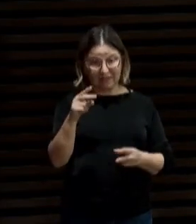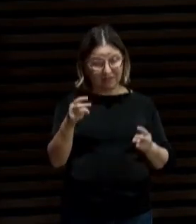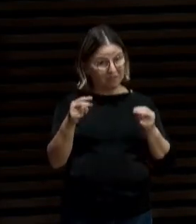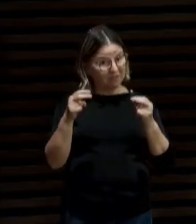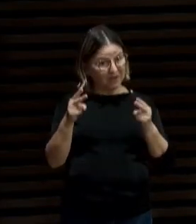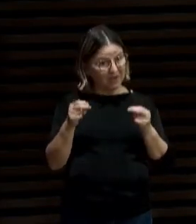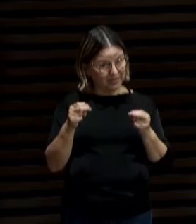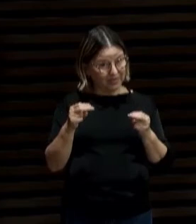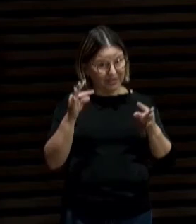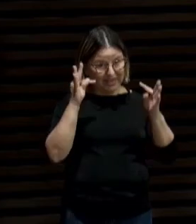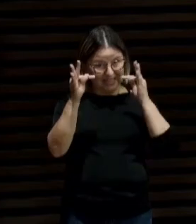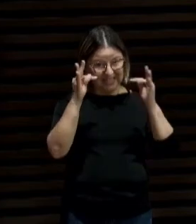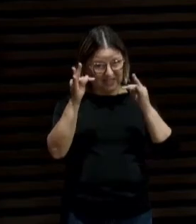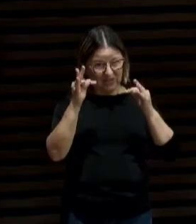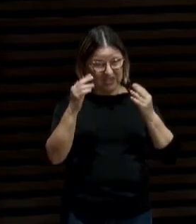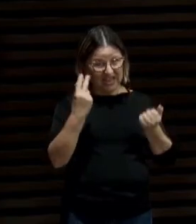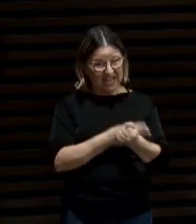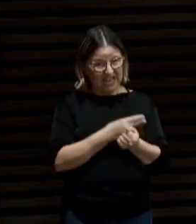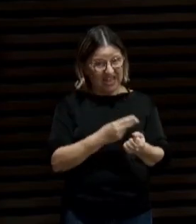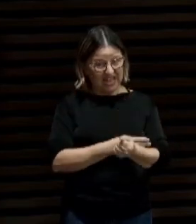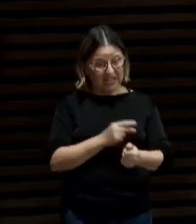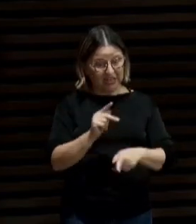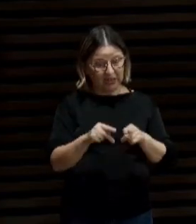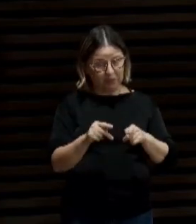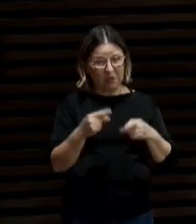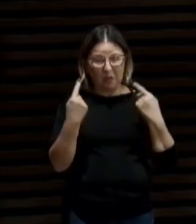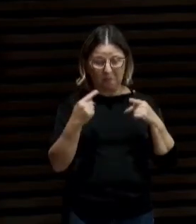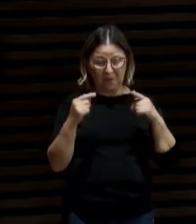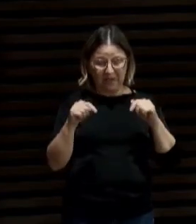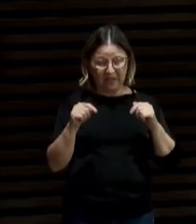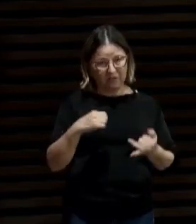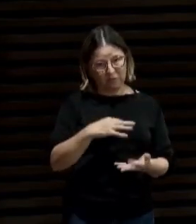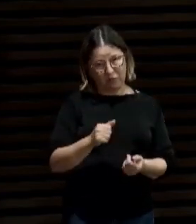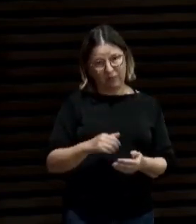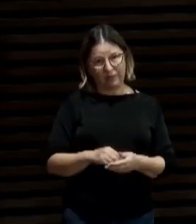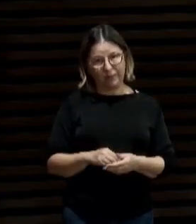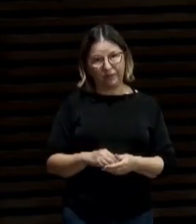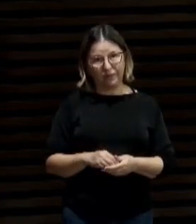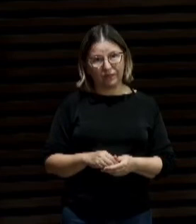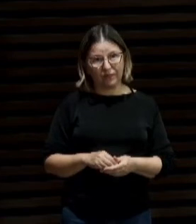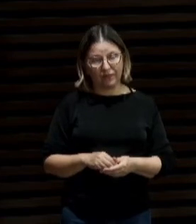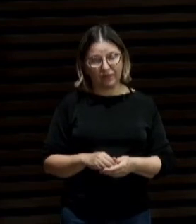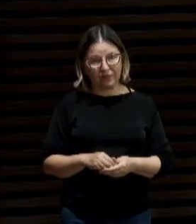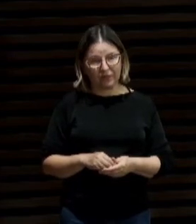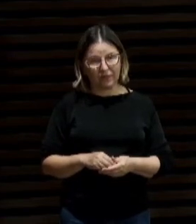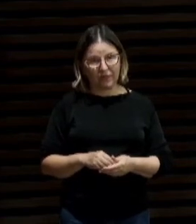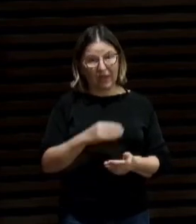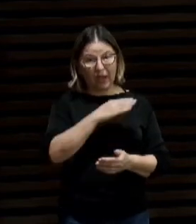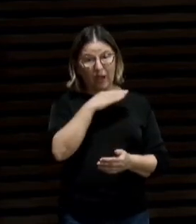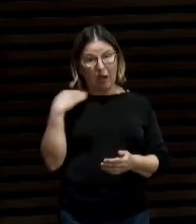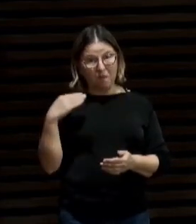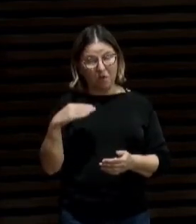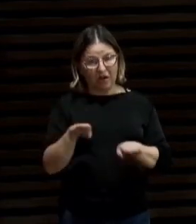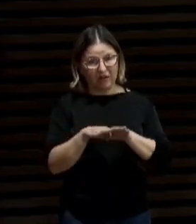Essa pergunta aqui, amados, ver a morte como uma bênção, não é privilégio de superapóstolo.